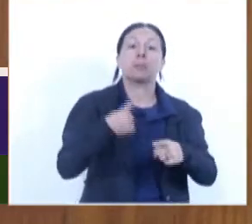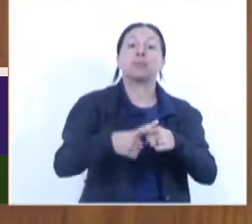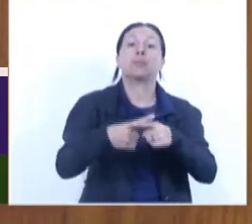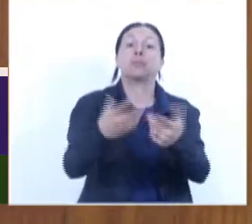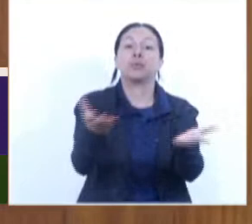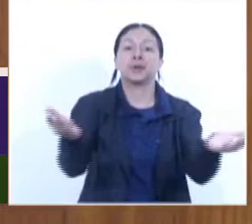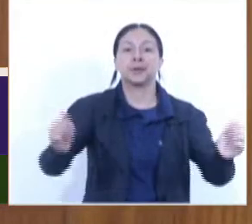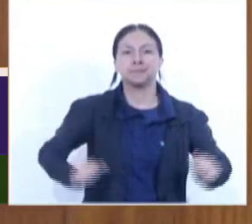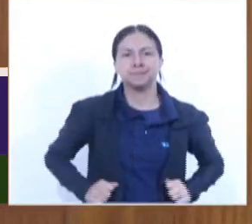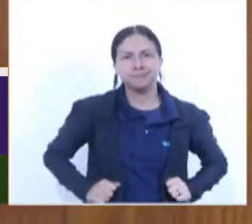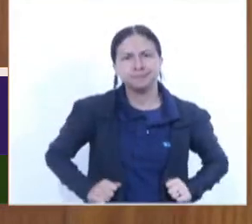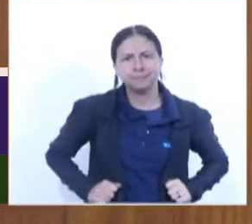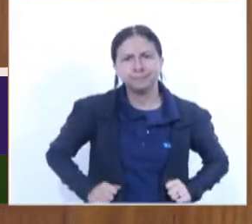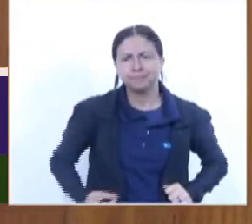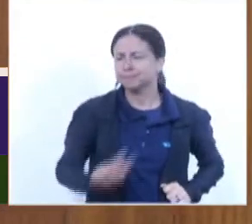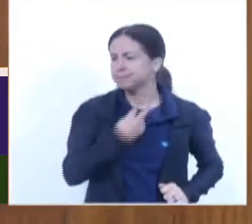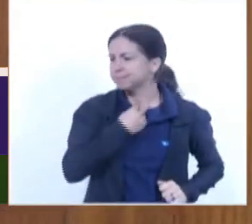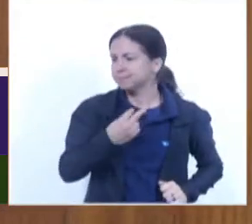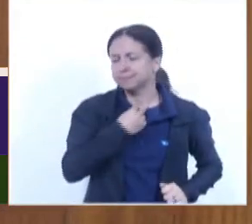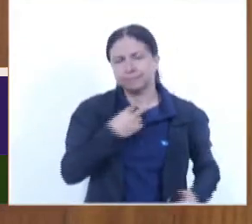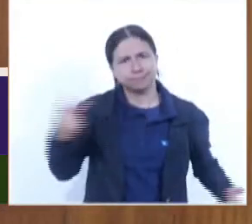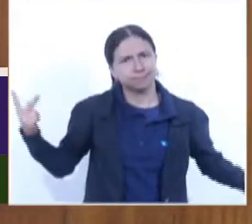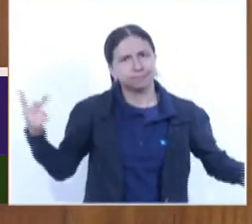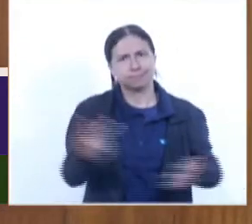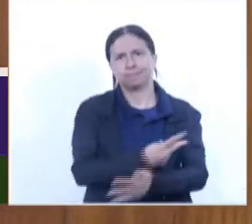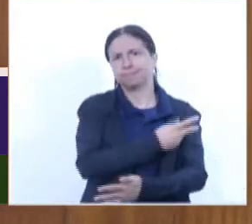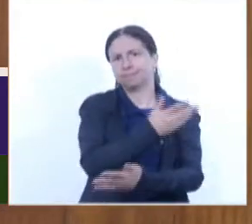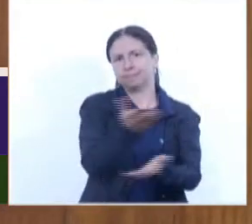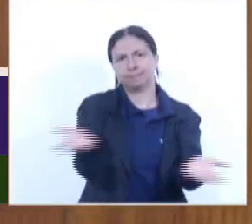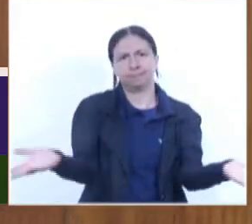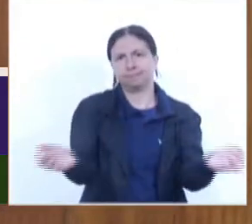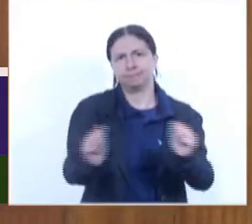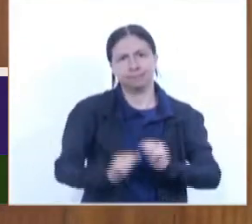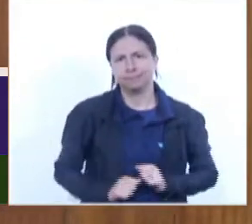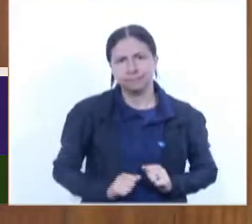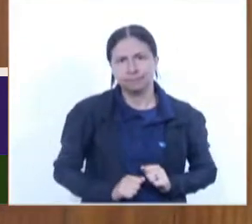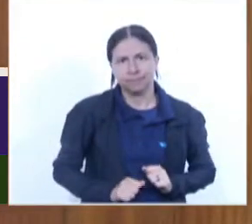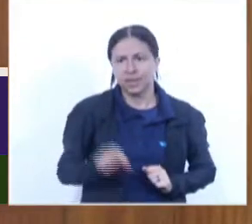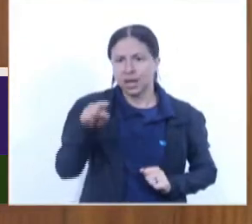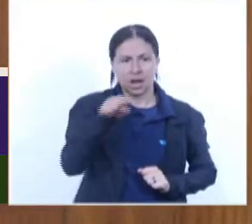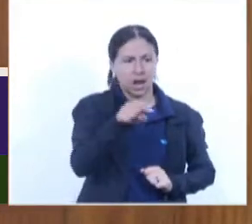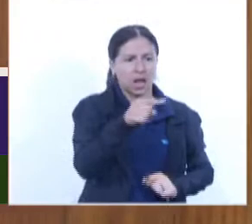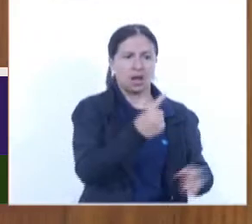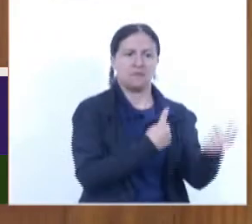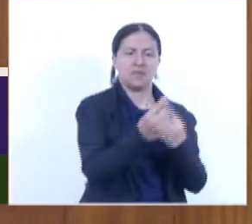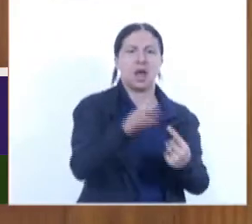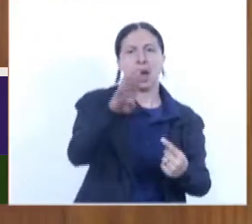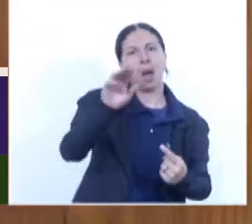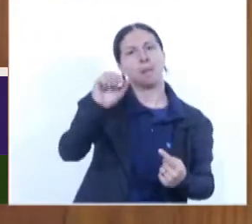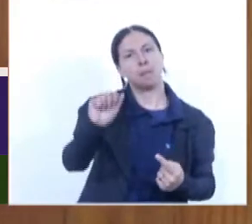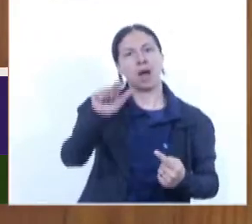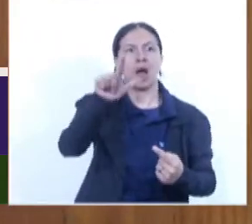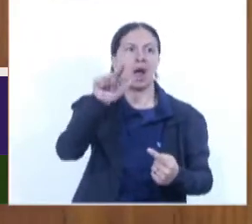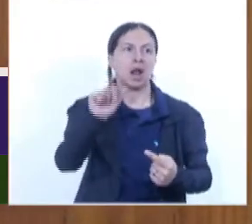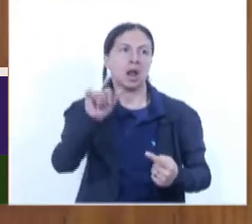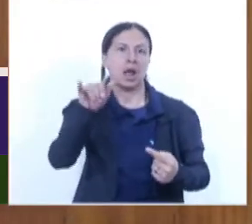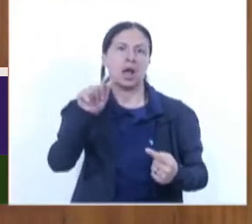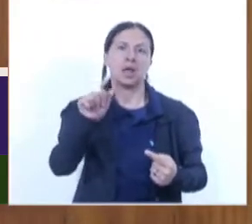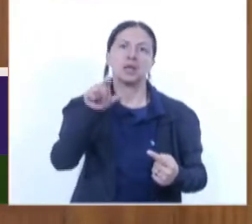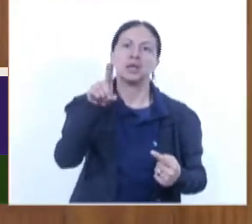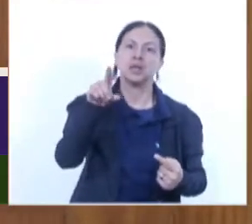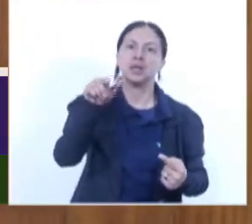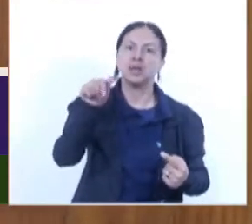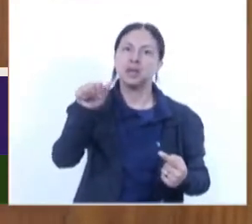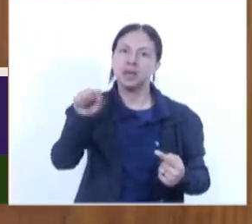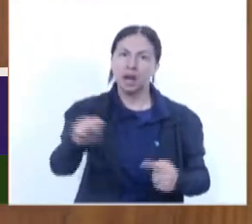não se pode acontecer a festa da Balaiada esconder o nosso carnaval muitas pessoas saíram